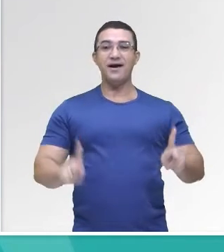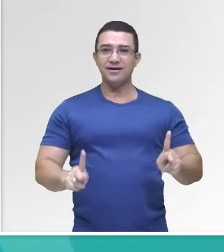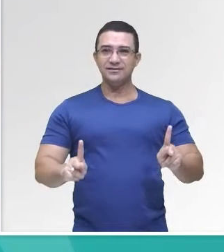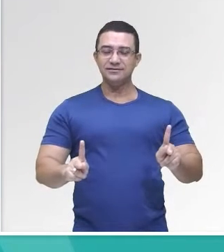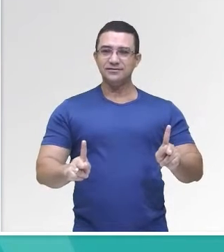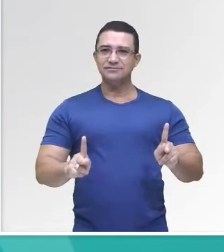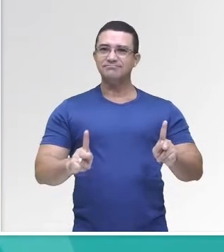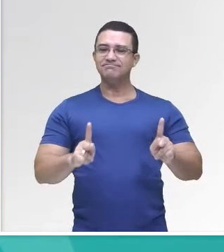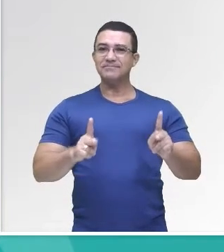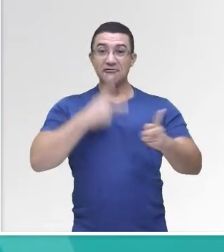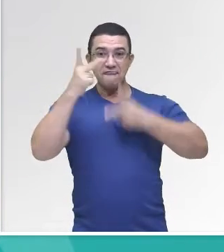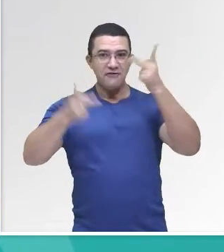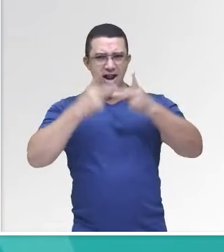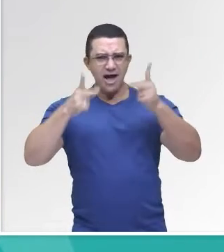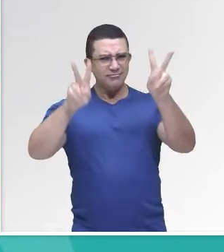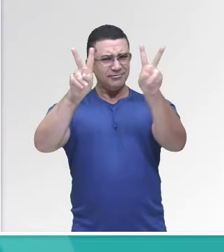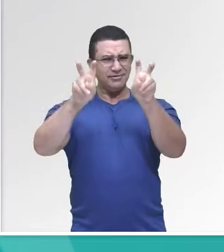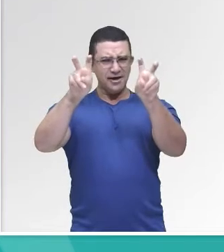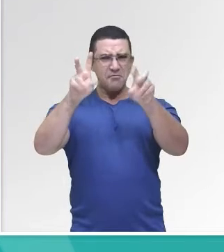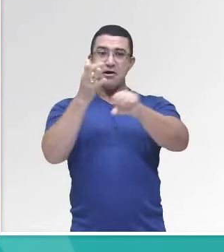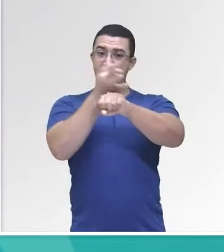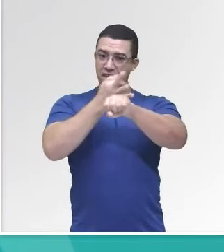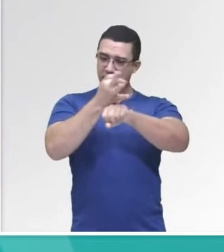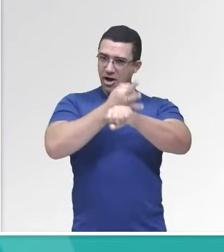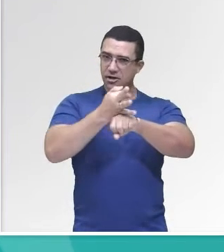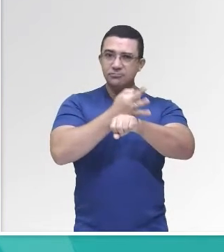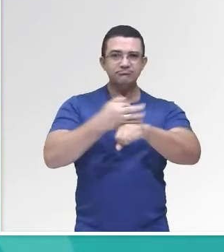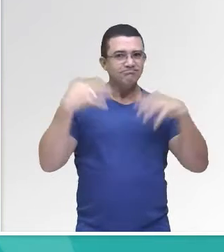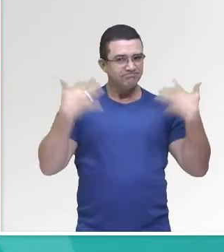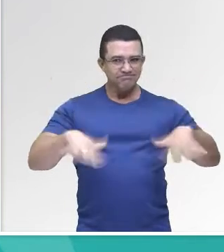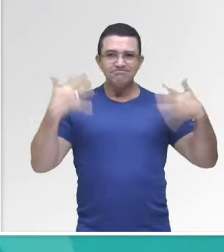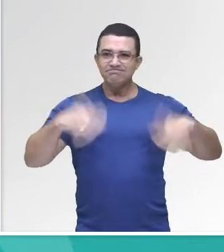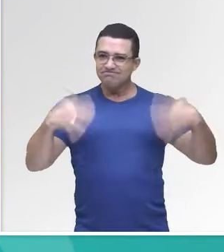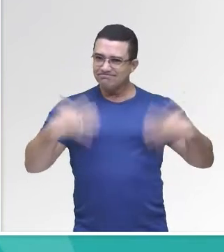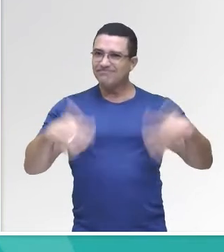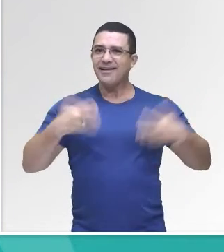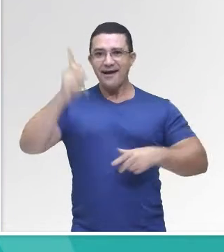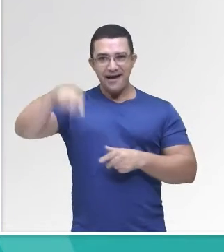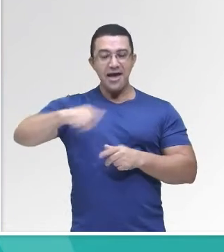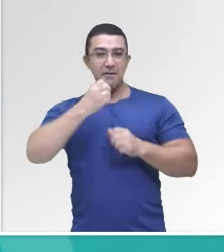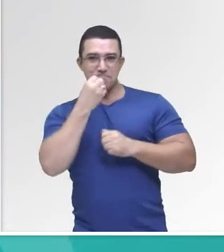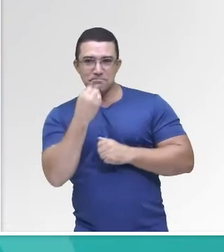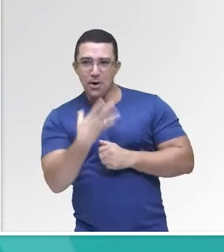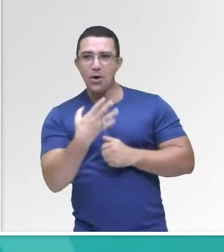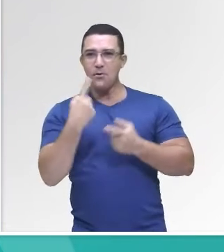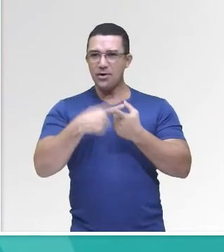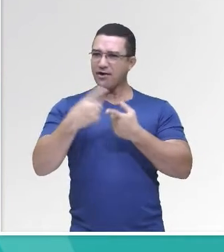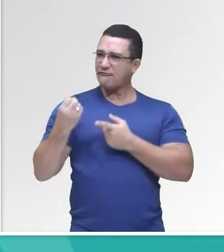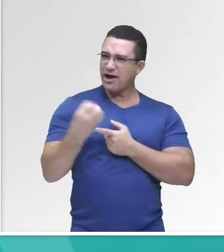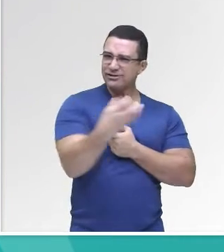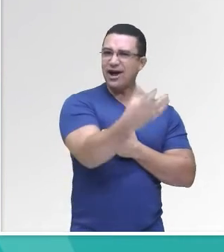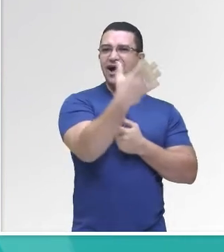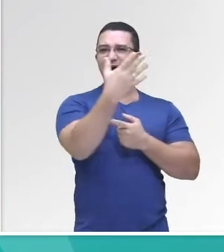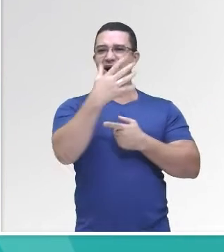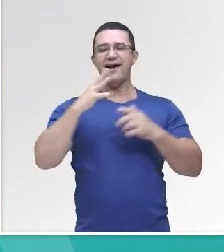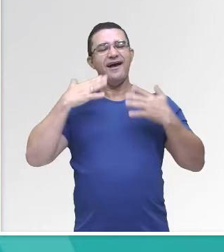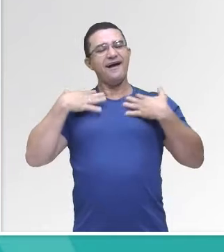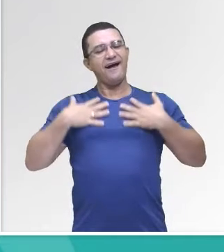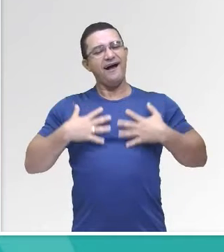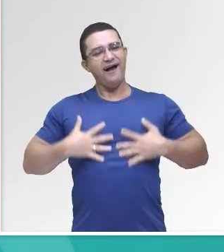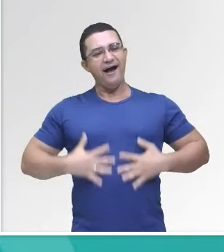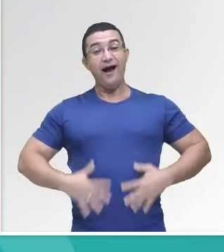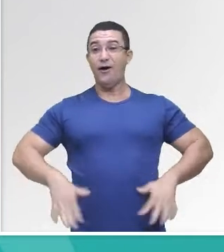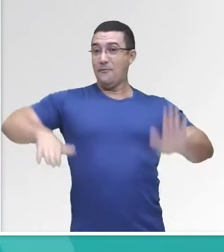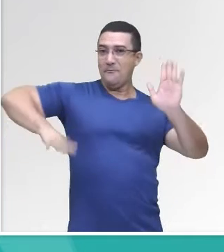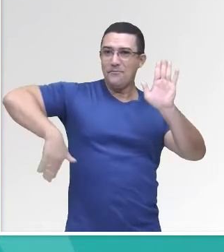de férias, uns gostam realmente apenas de relaxar, de curtir um momento, de pegar uma